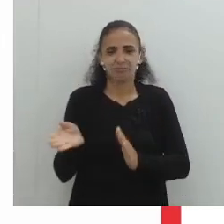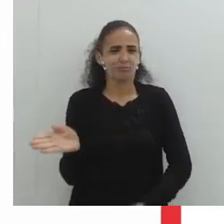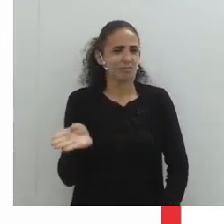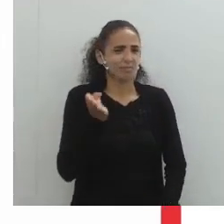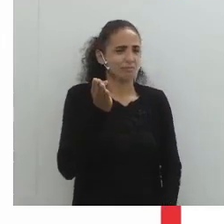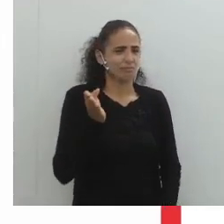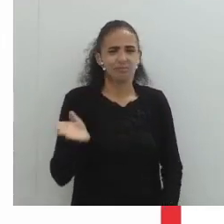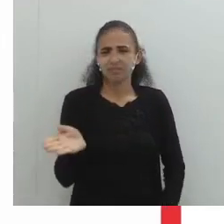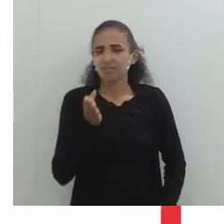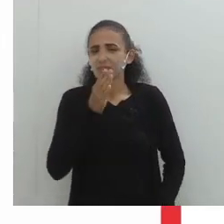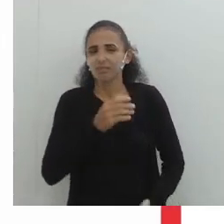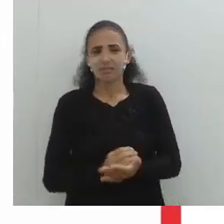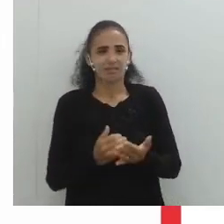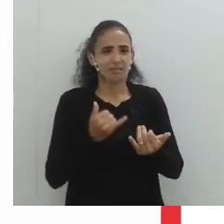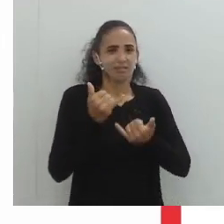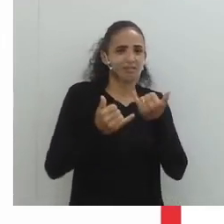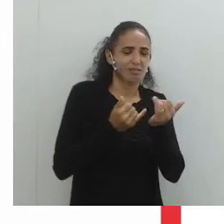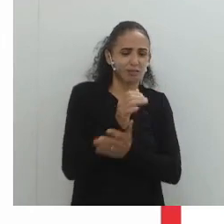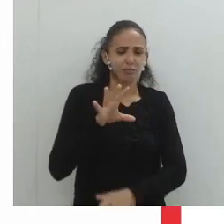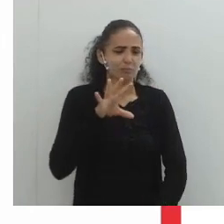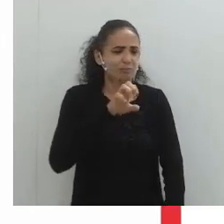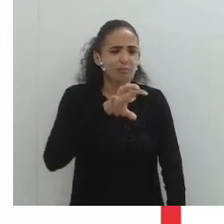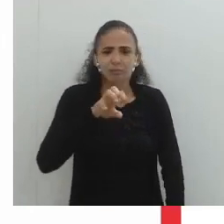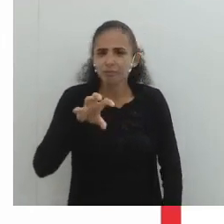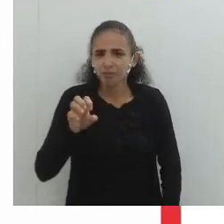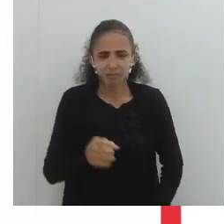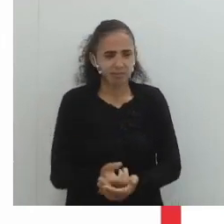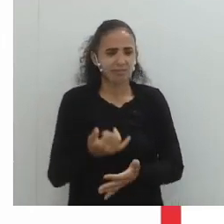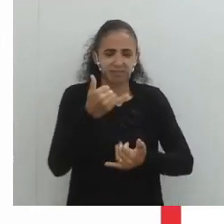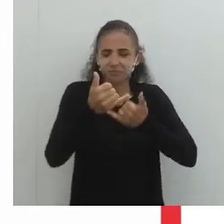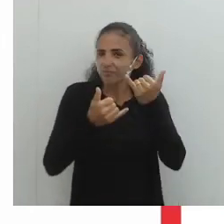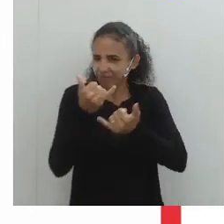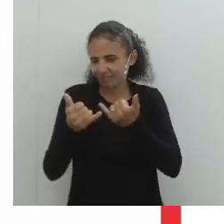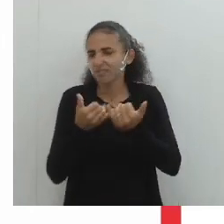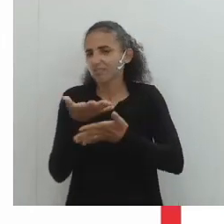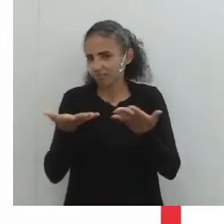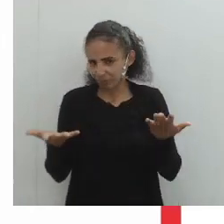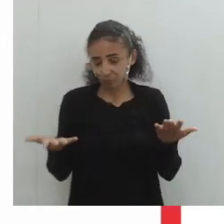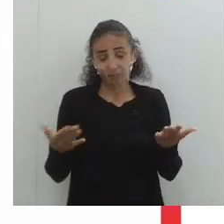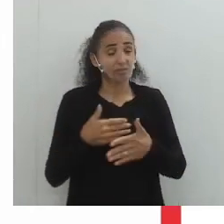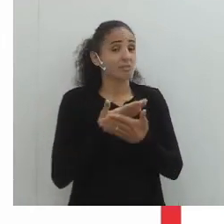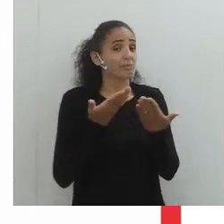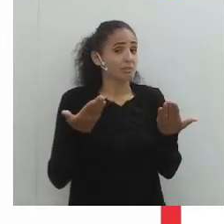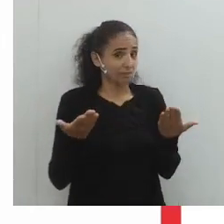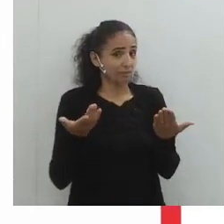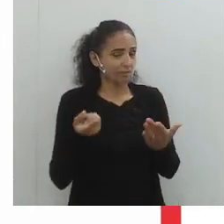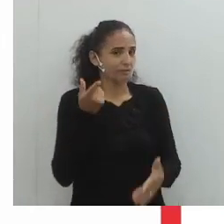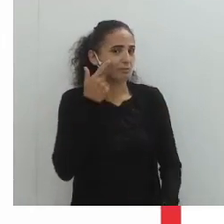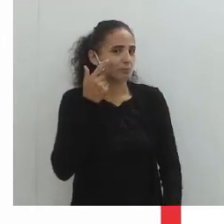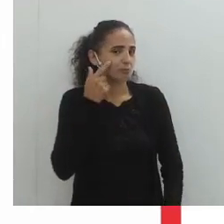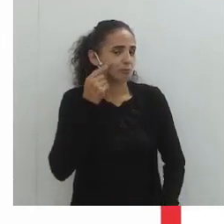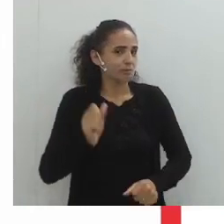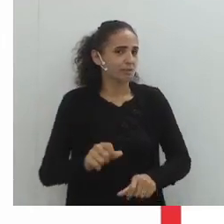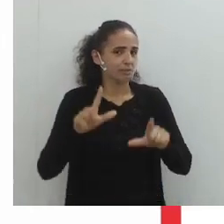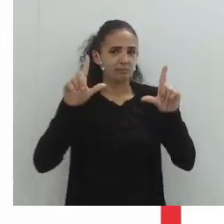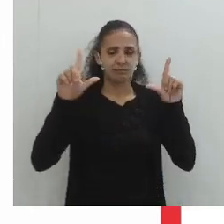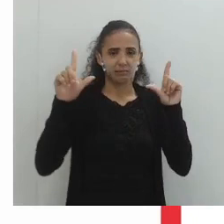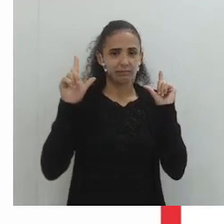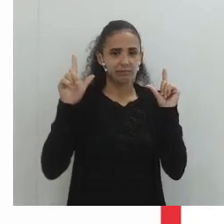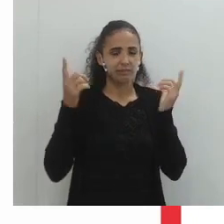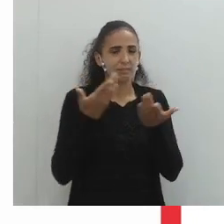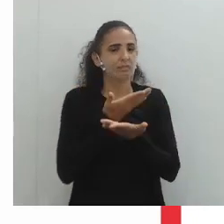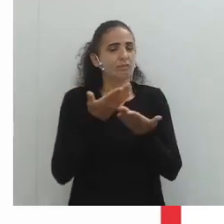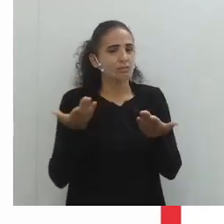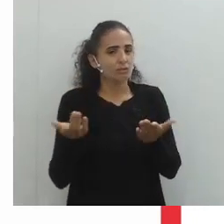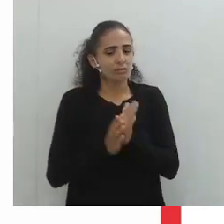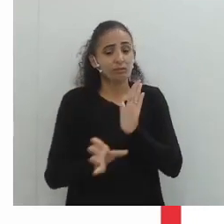ou se não, aquele Come-Come, aquele bichinho assim. Mas aí essa figura você pode observar que a gente